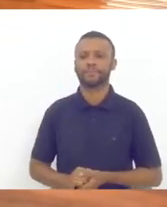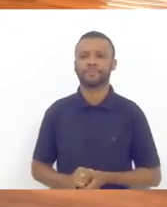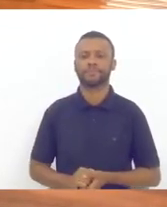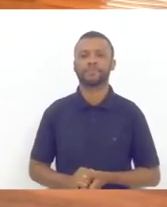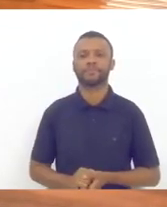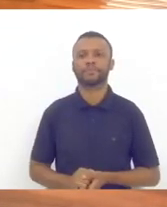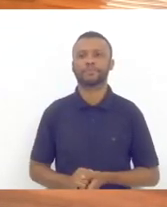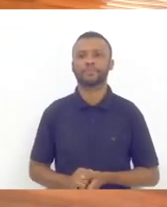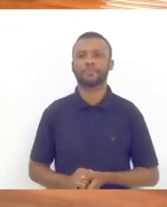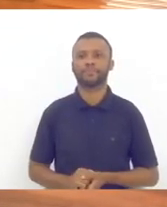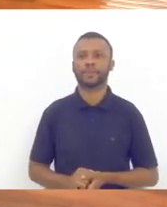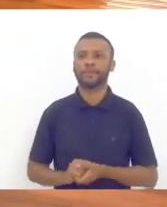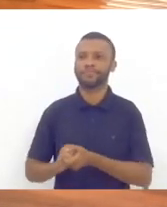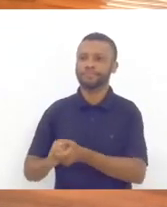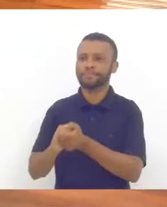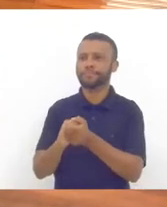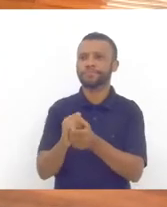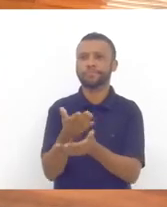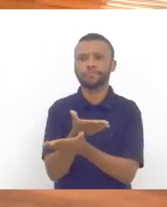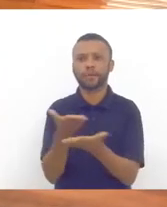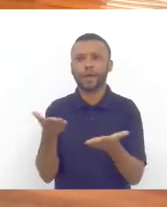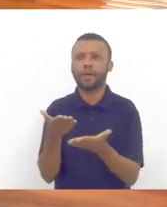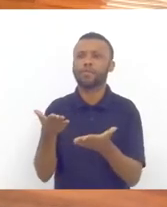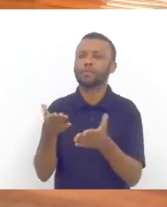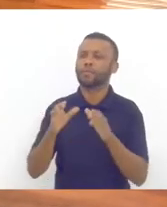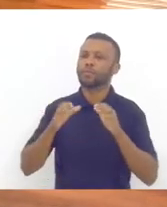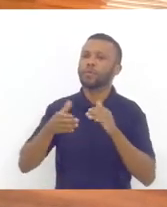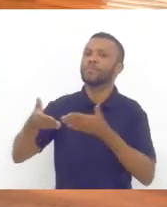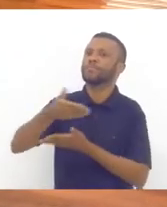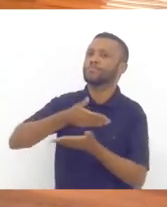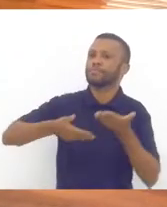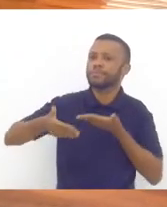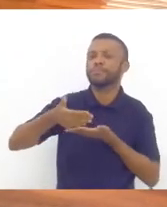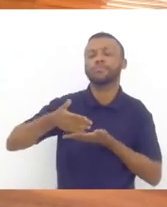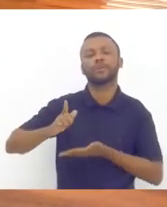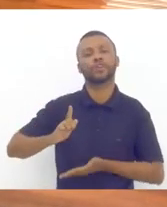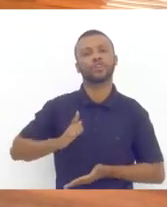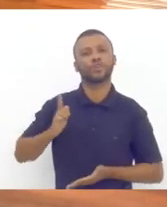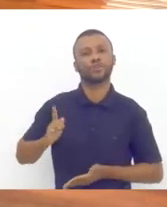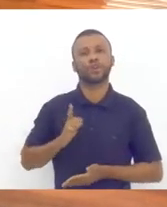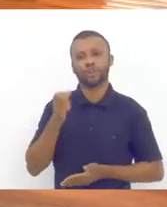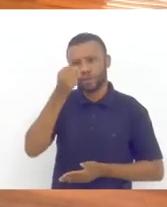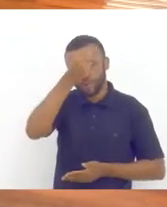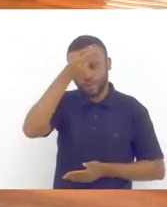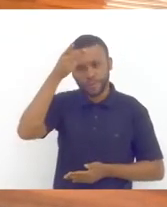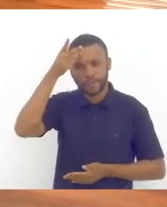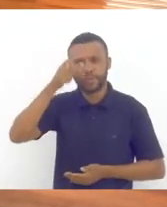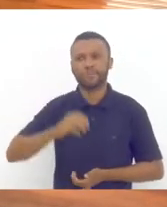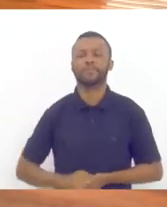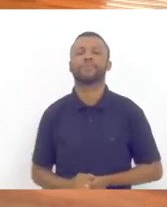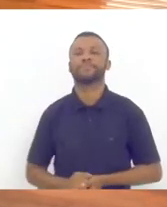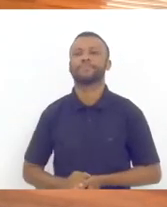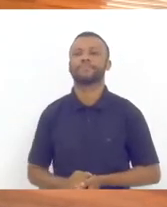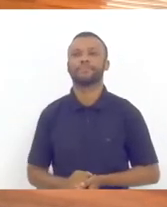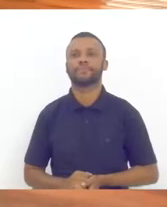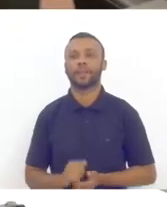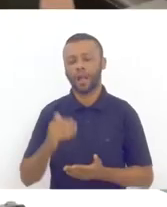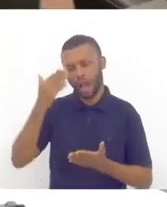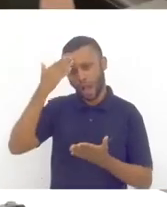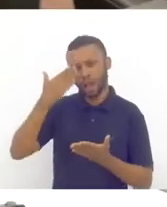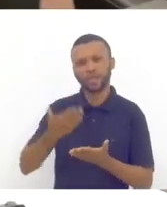os demais membros que estão aqui, técnicos, gestores de municípios. Bem, eu acredito